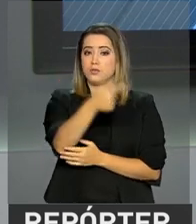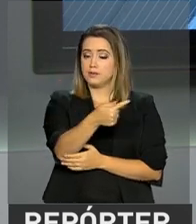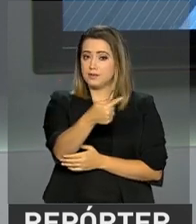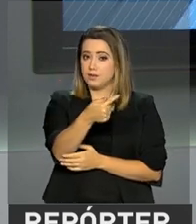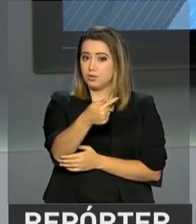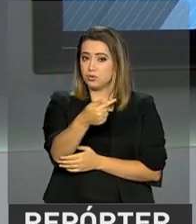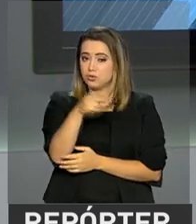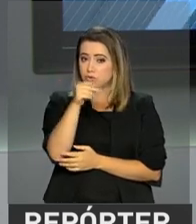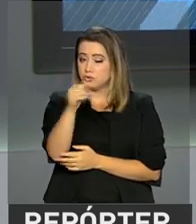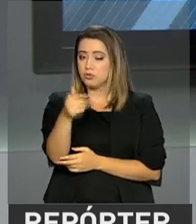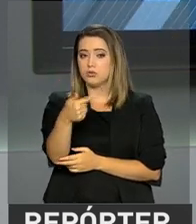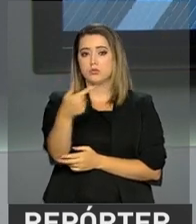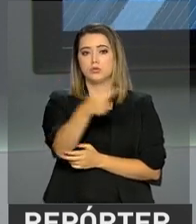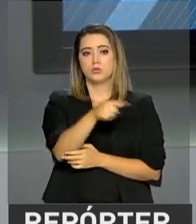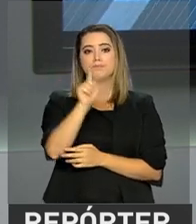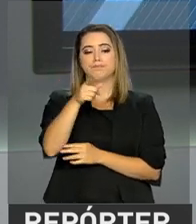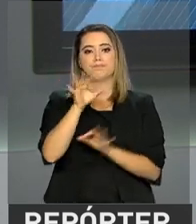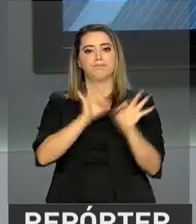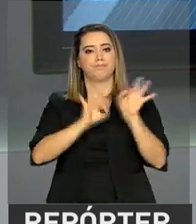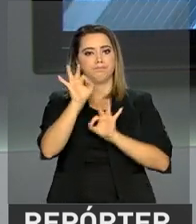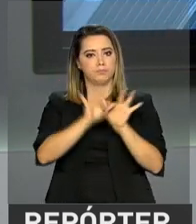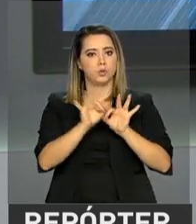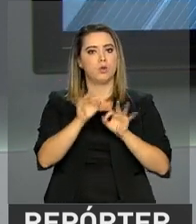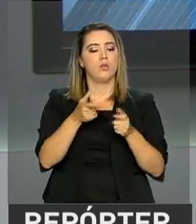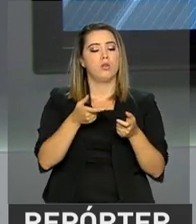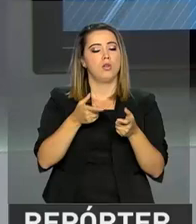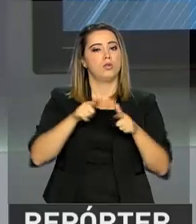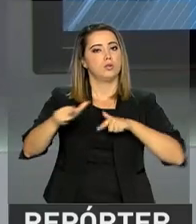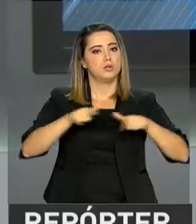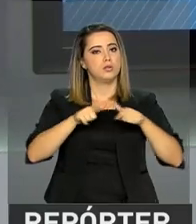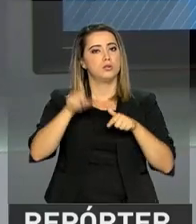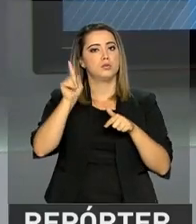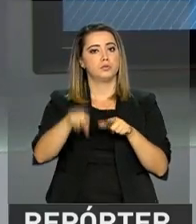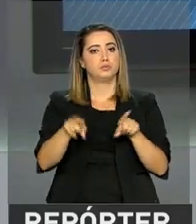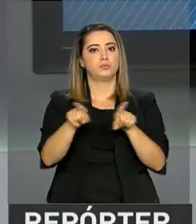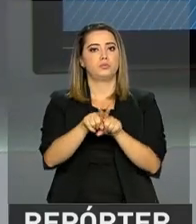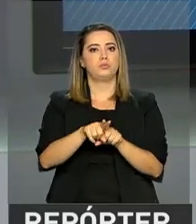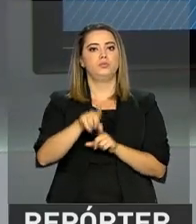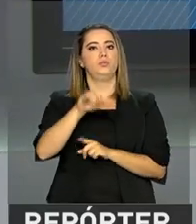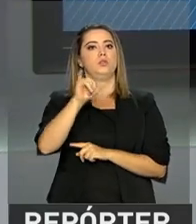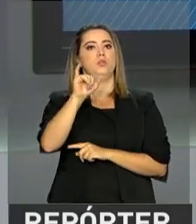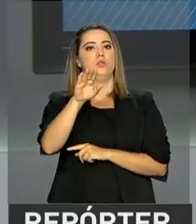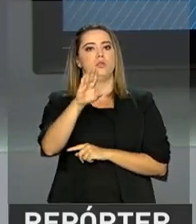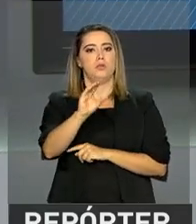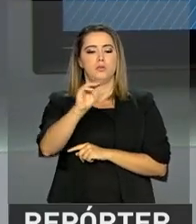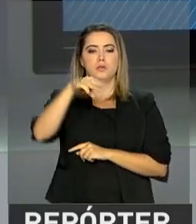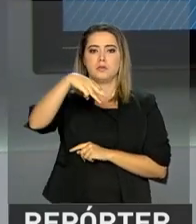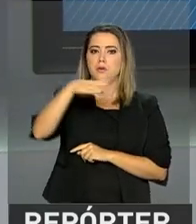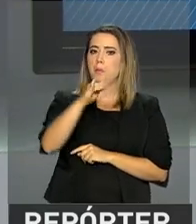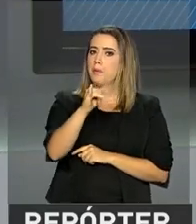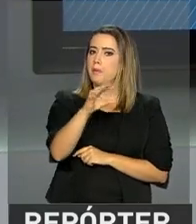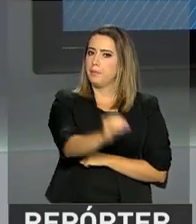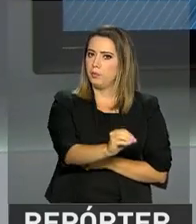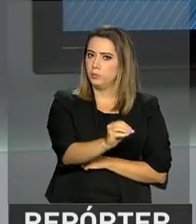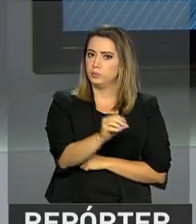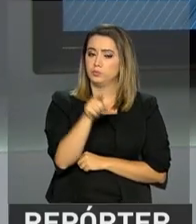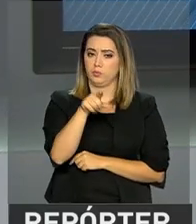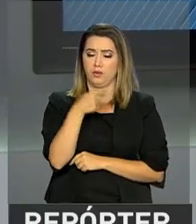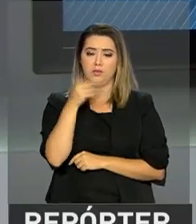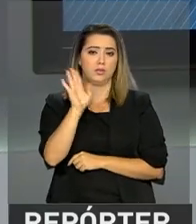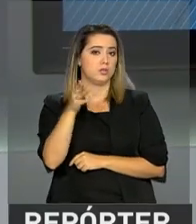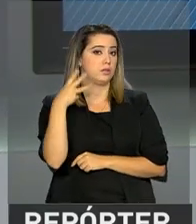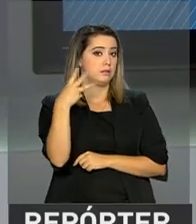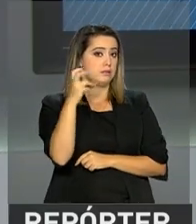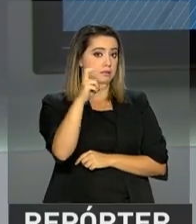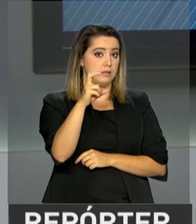ea operação de combate a coordenada pelo instituto chico mendes de conservação da biodiversidade icm-bio segundo o instituto